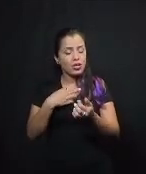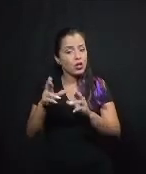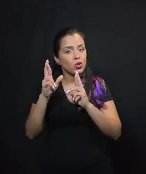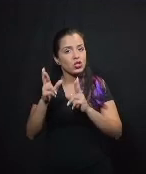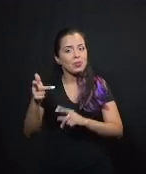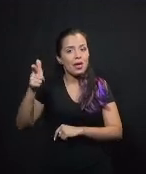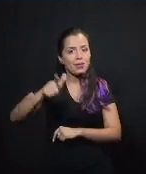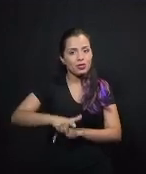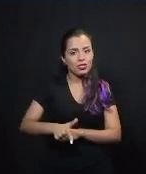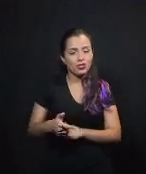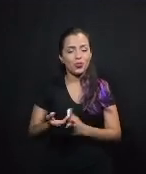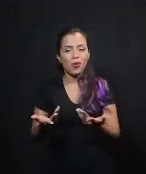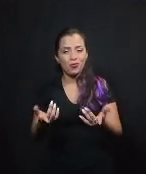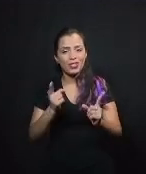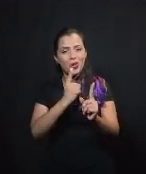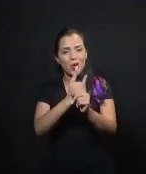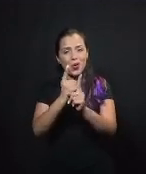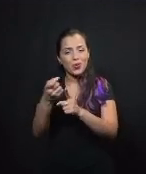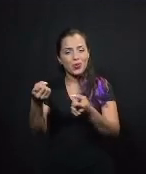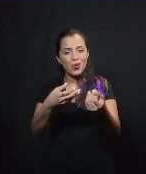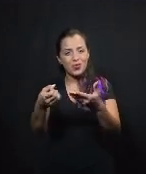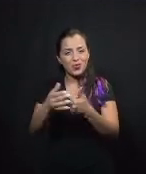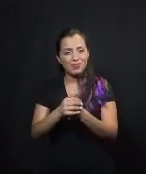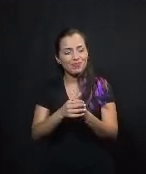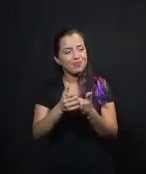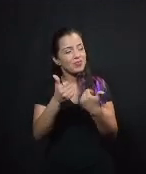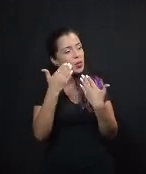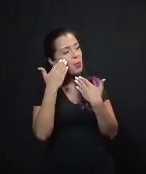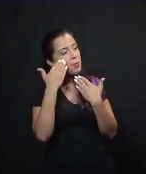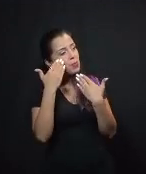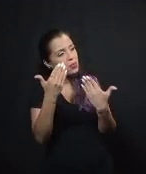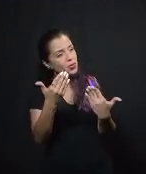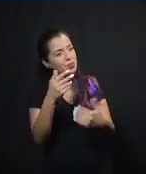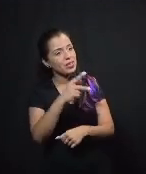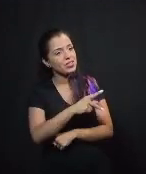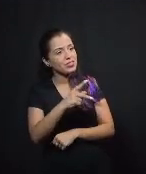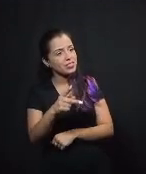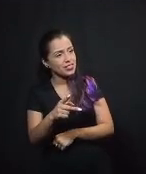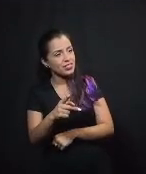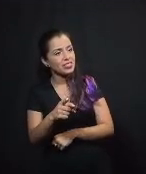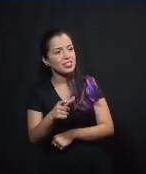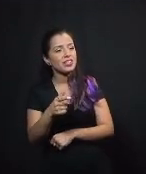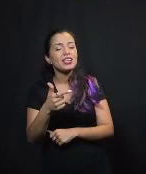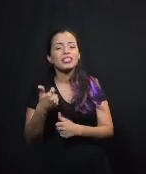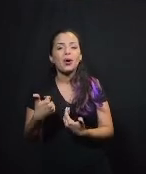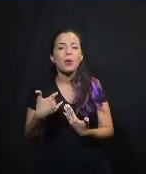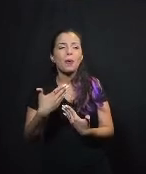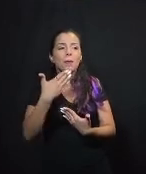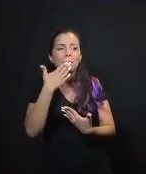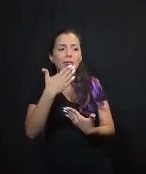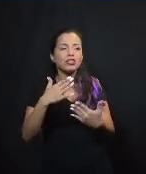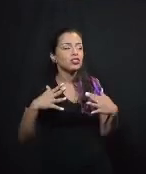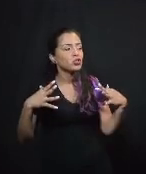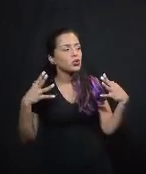outros encontros. Né? Muito obrigada, professor. Eu estou me despedindo de todos também